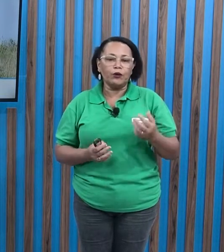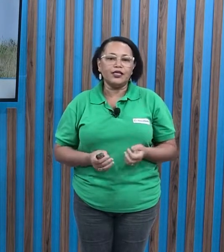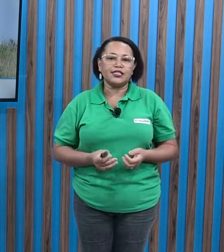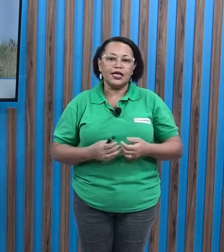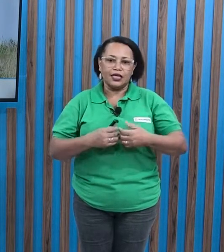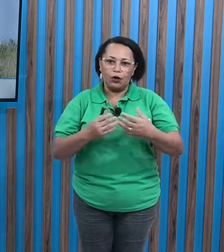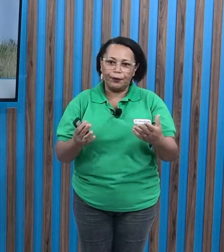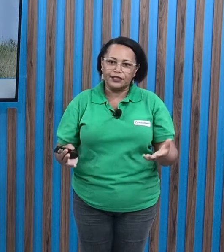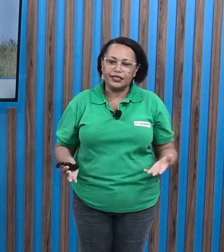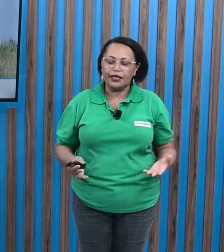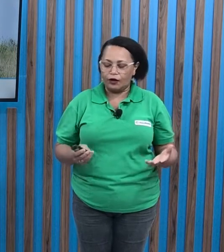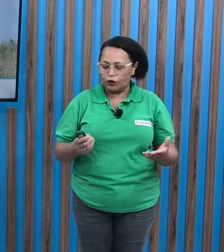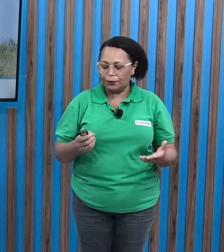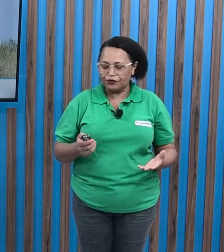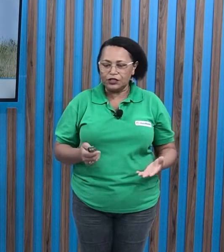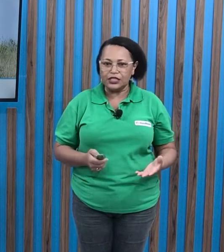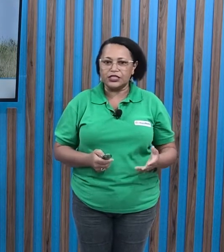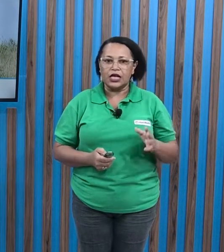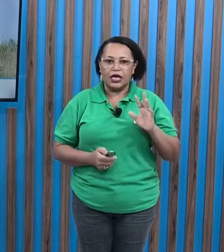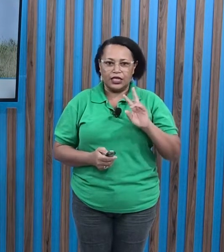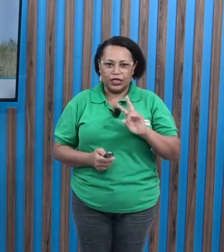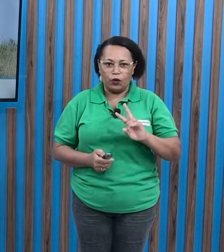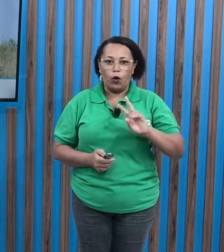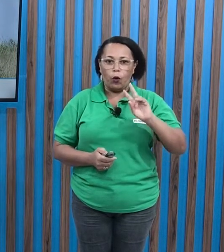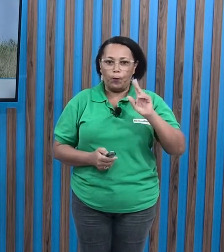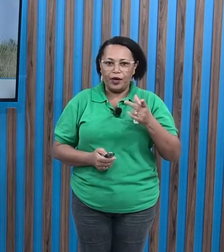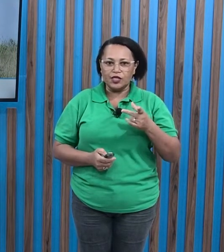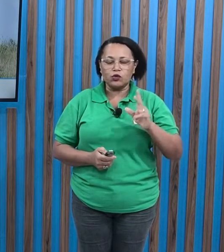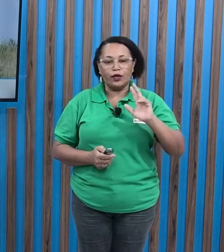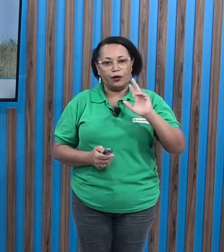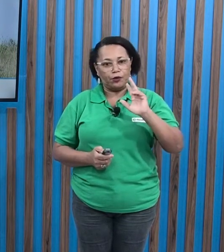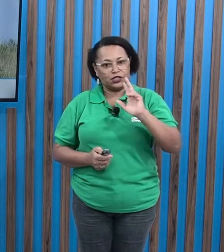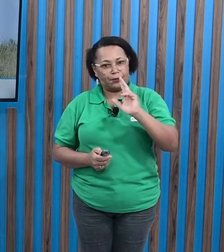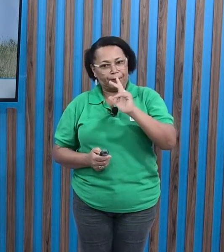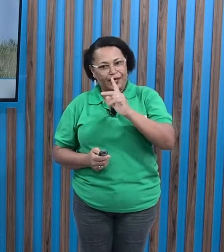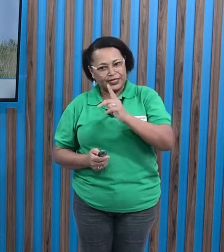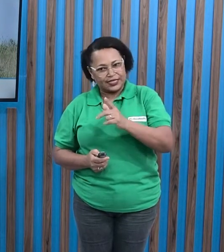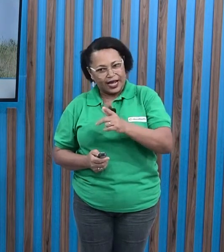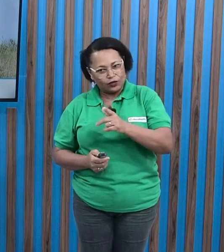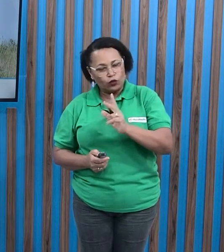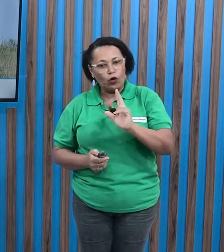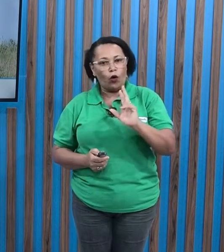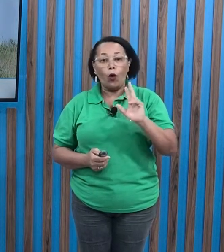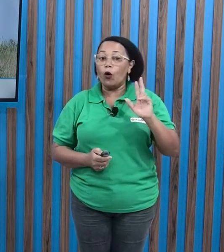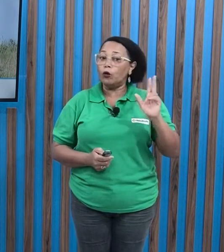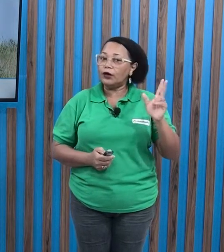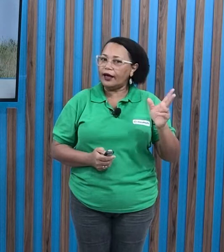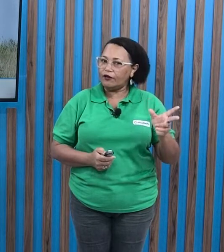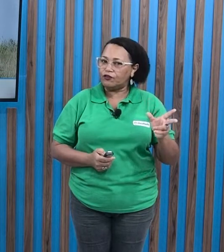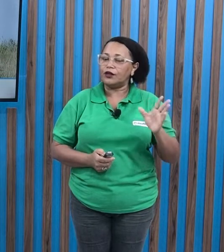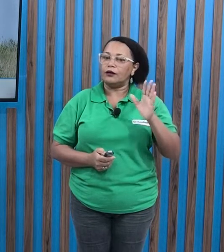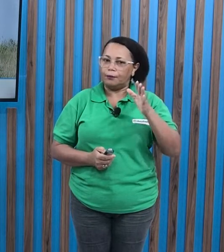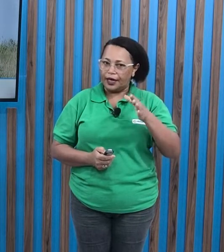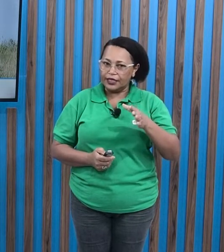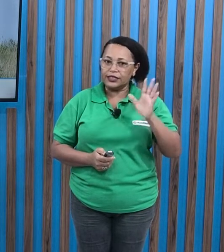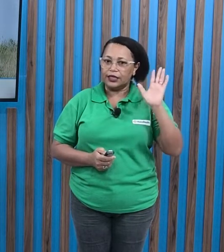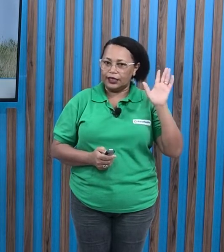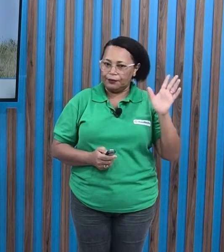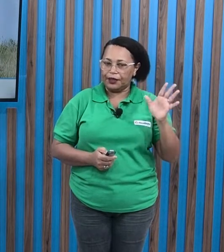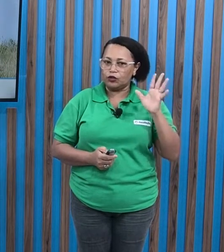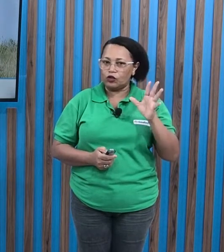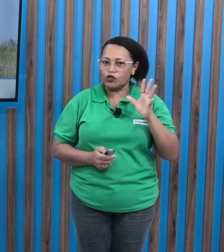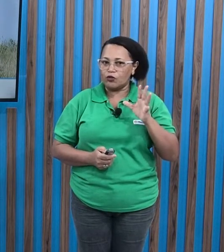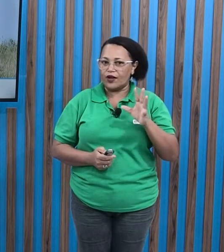como esse que eu apresentei agora para vocês. Então, o peso, ele pode ser pesado ou leve. Mas,